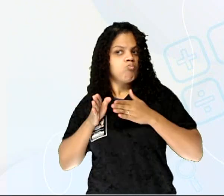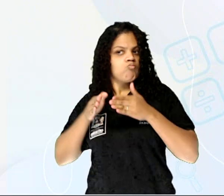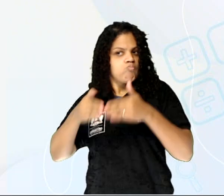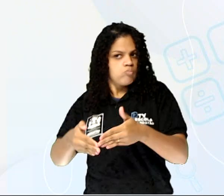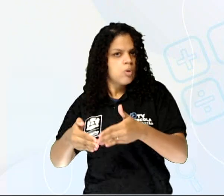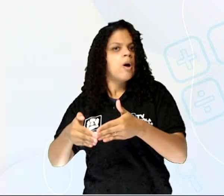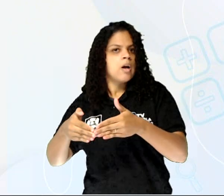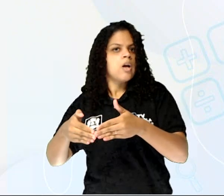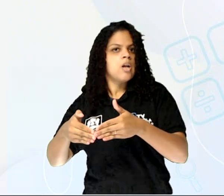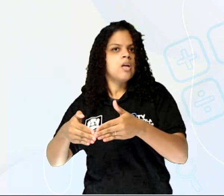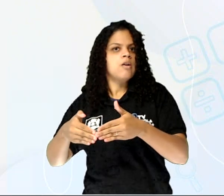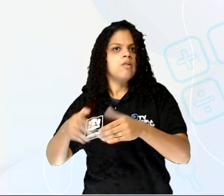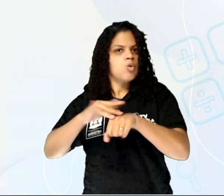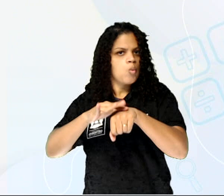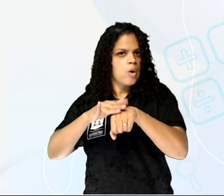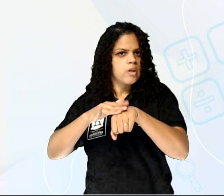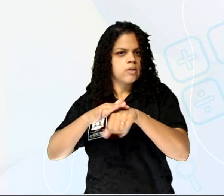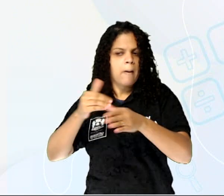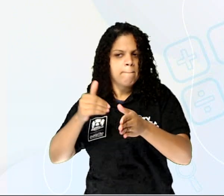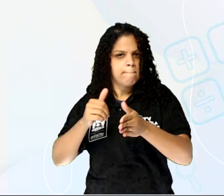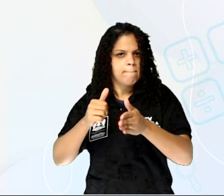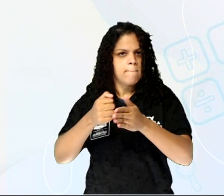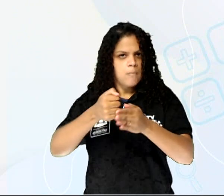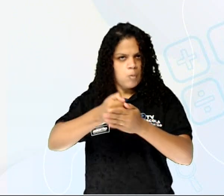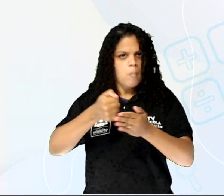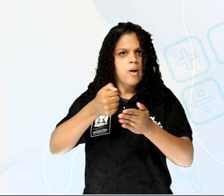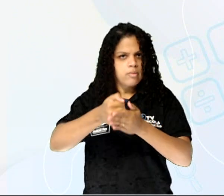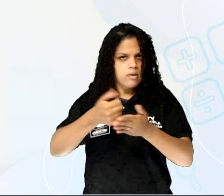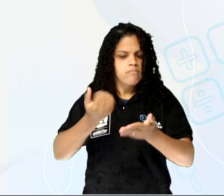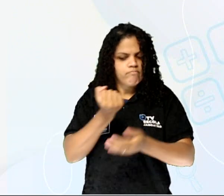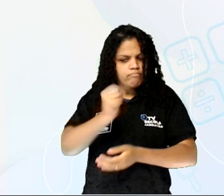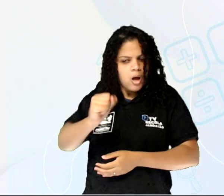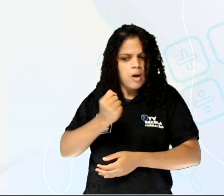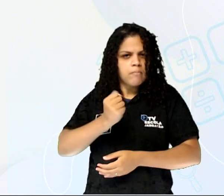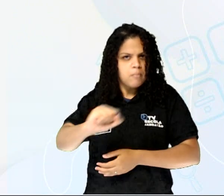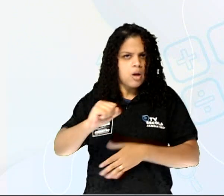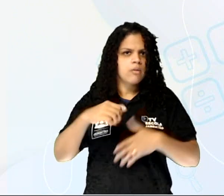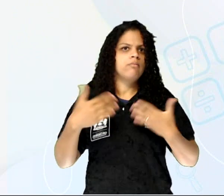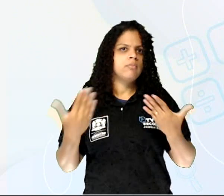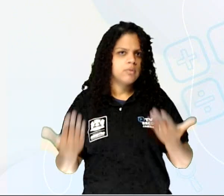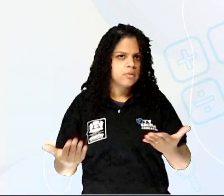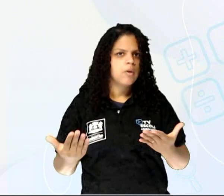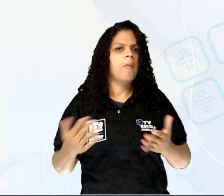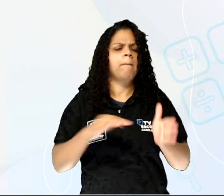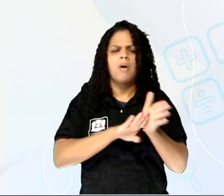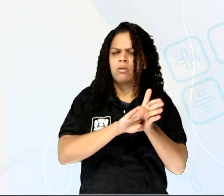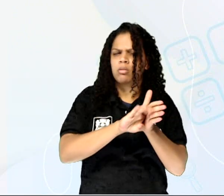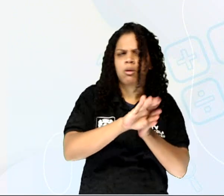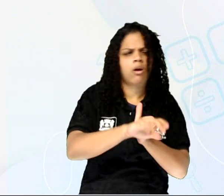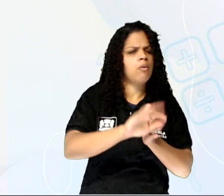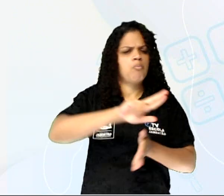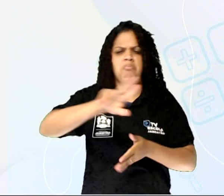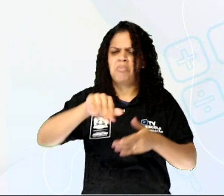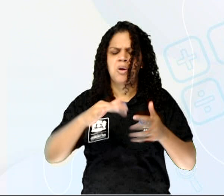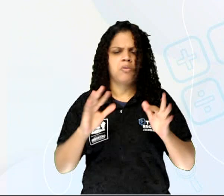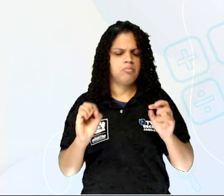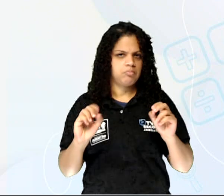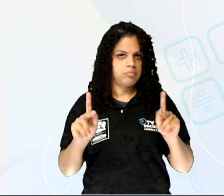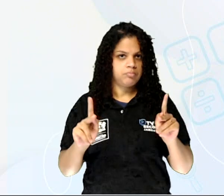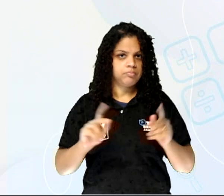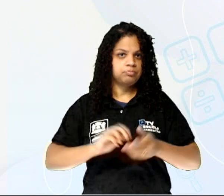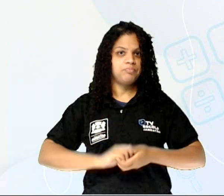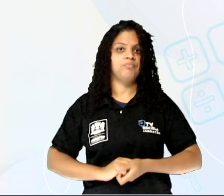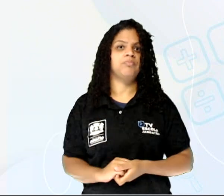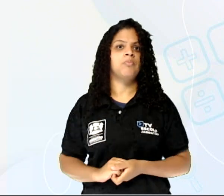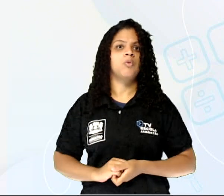aquela doença que aquele vírus causa. Do mesmo jeito, bactérias, protozoários, etc. A partir